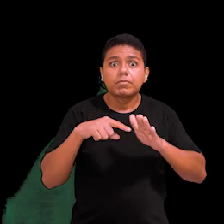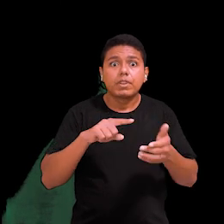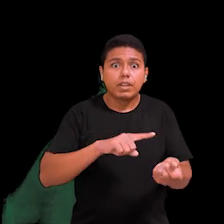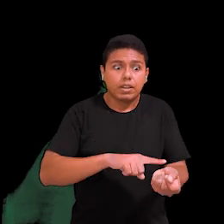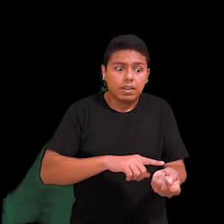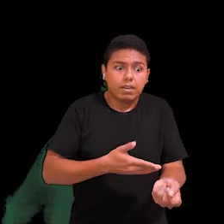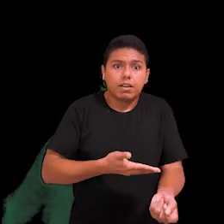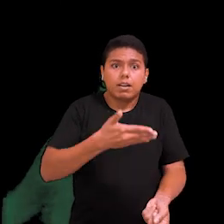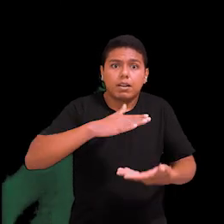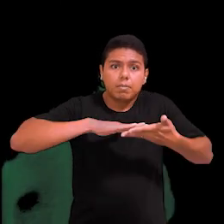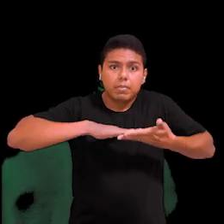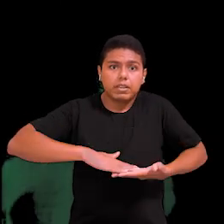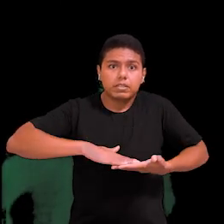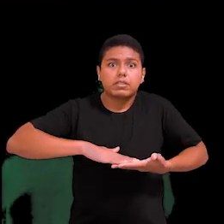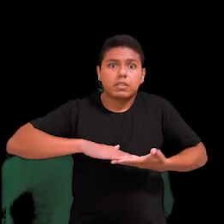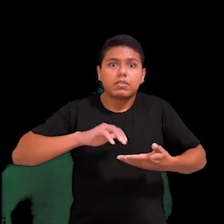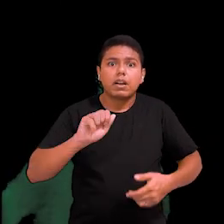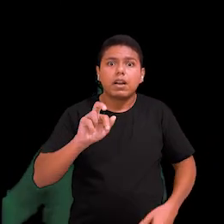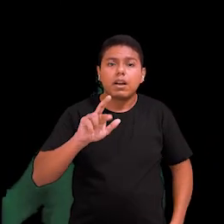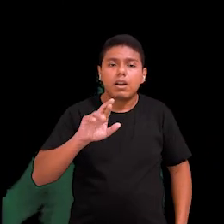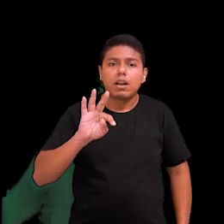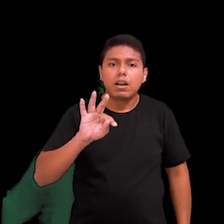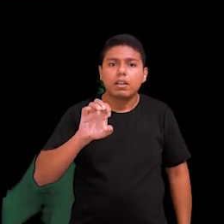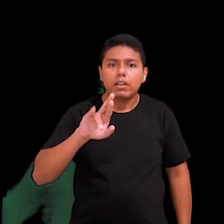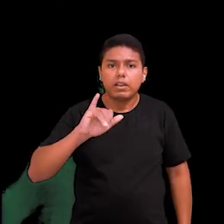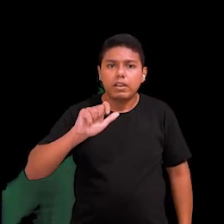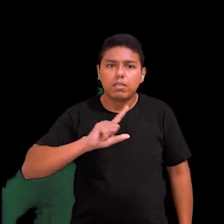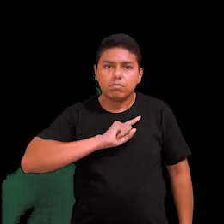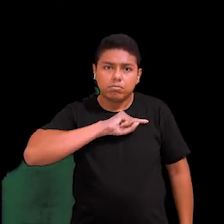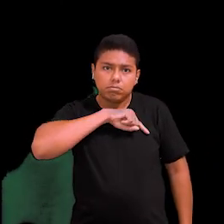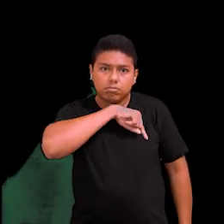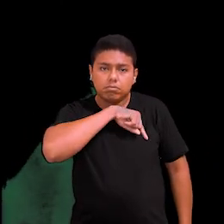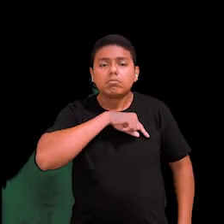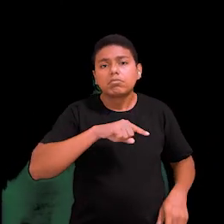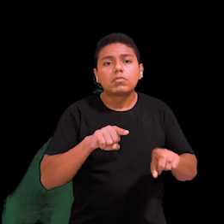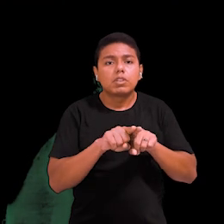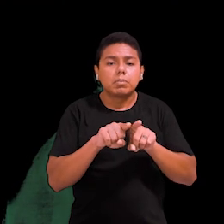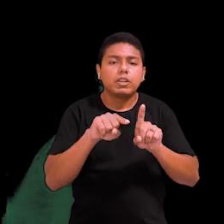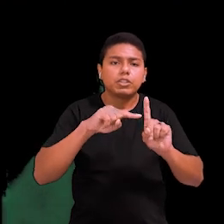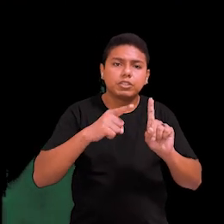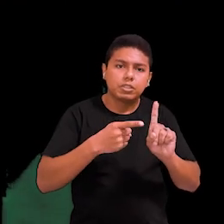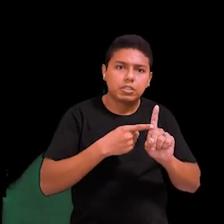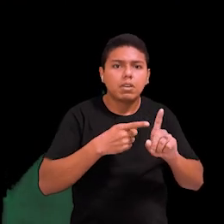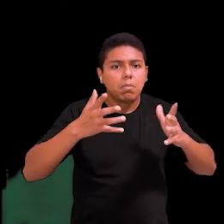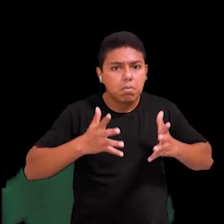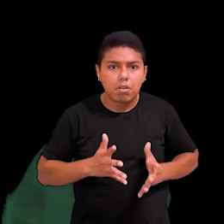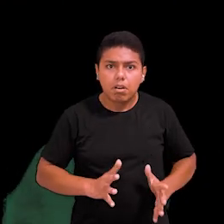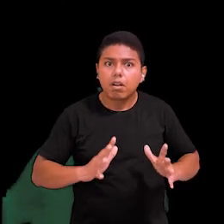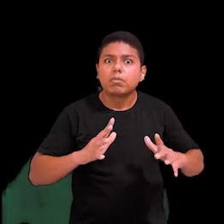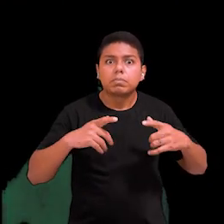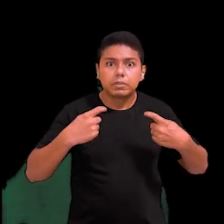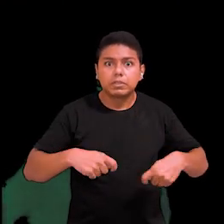necessário avaliar e investigar alterações da pressão arterial, atentar para as alterações durante a gestação e